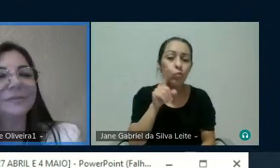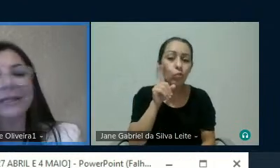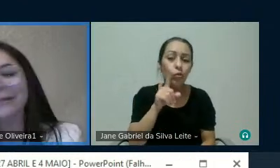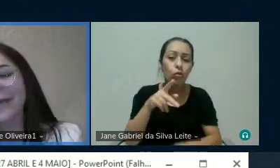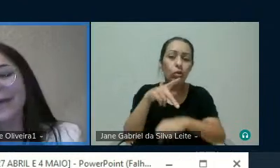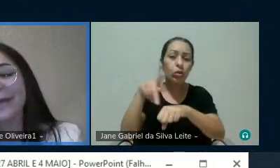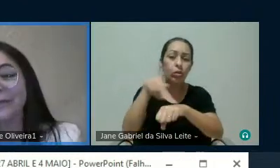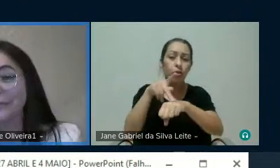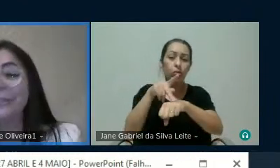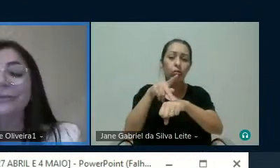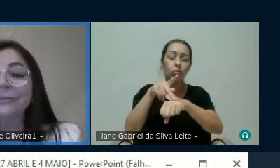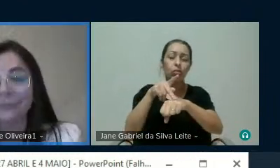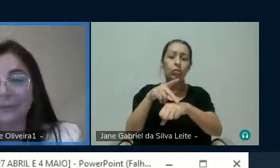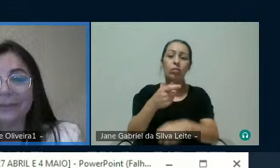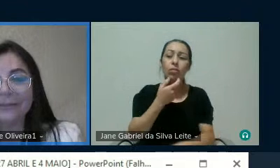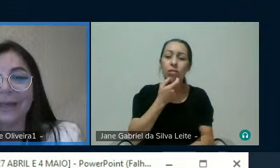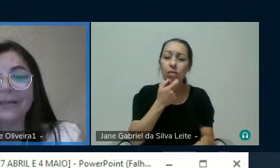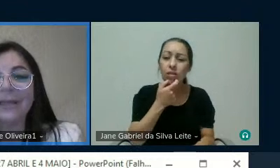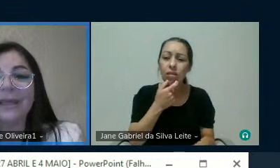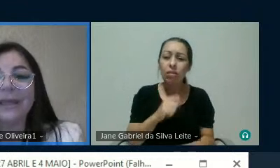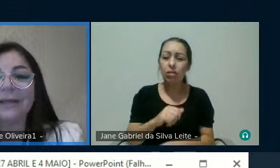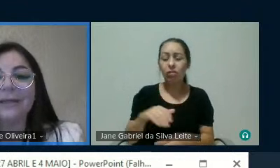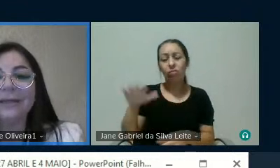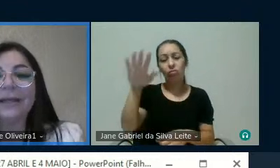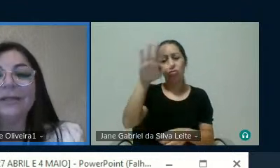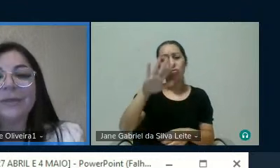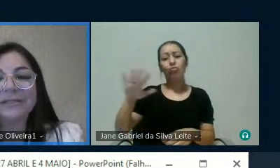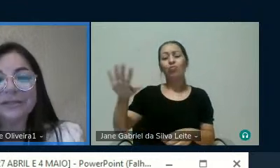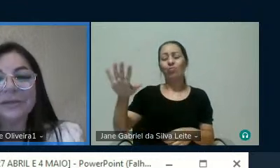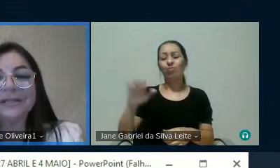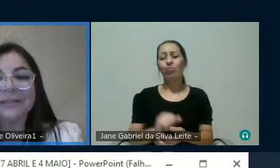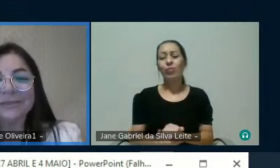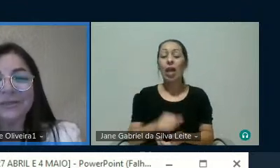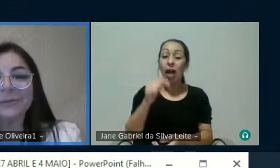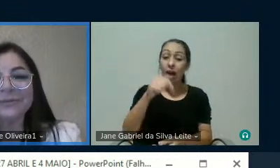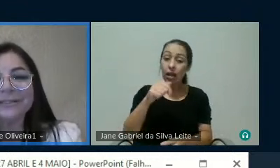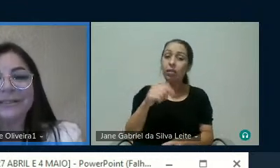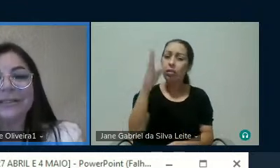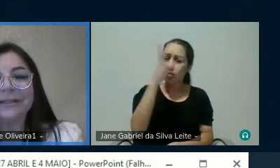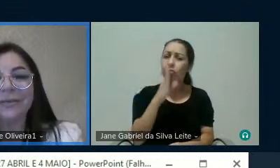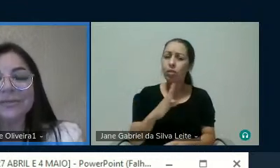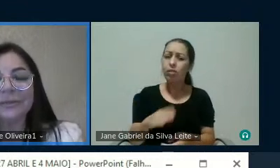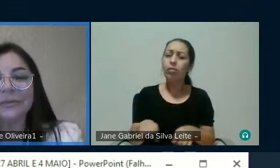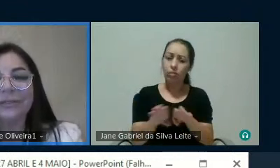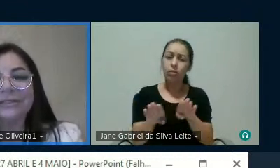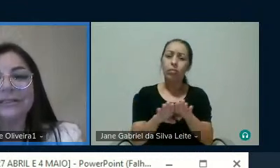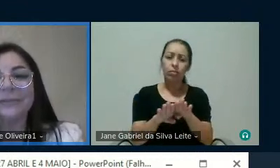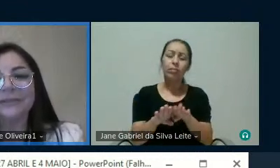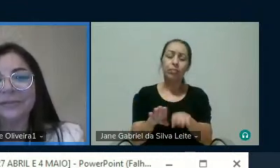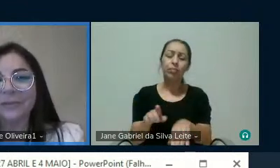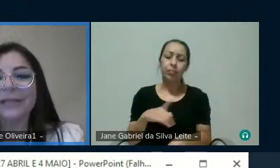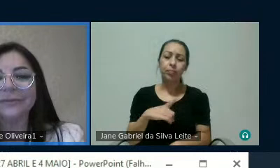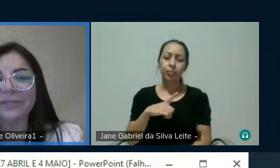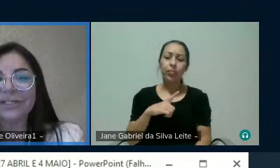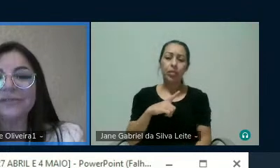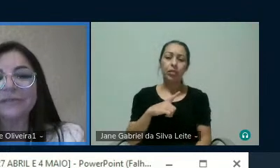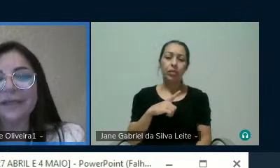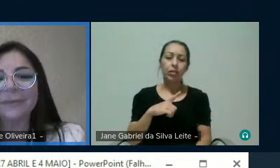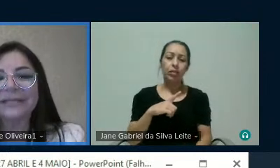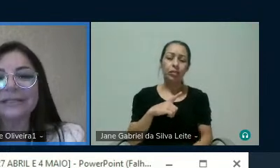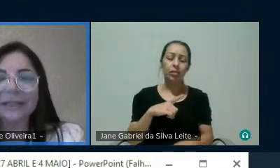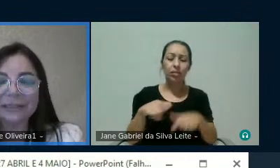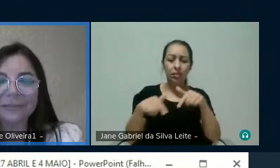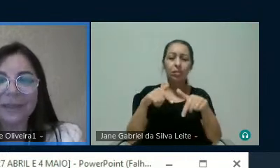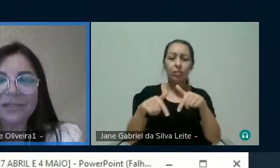meu Deus, Inglaterra, Reino Unido, tá? Aqui no Brasil também nós temos alguns autores que também estão trabalhando. A gente vai